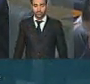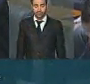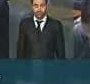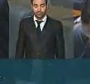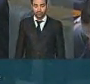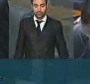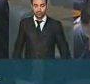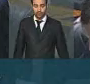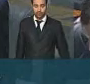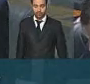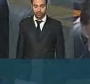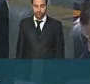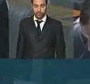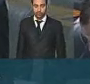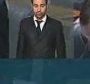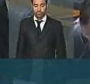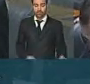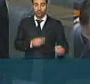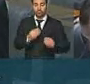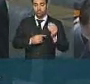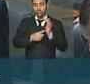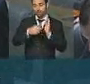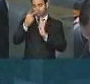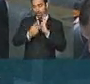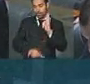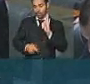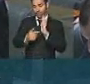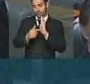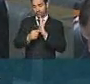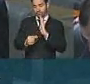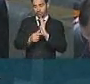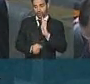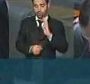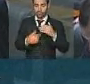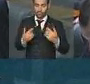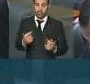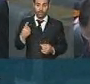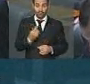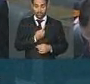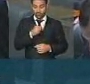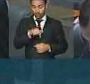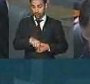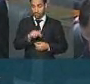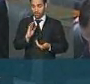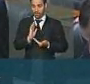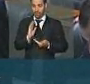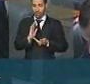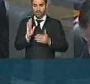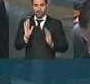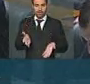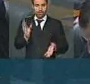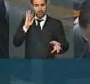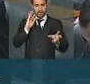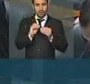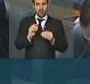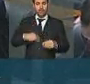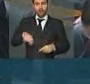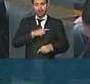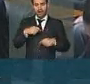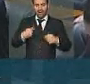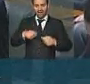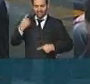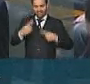com relação à matéria destacada. E nós, na Câmara, entendemos que devemos